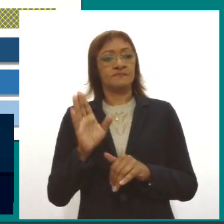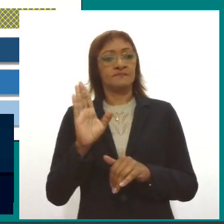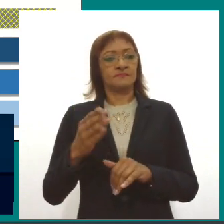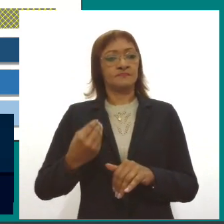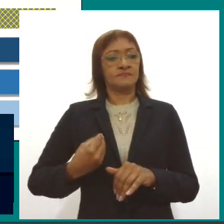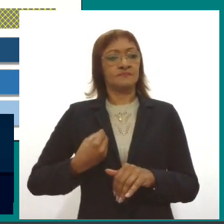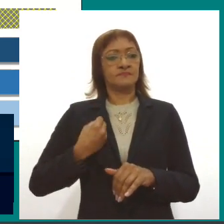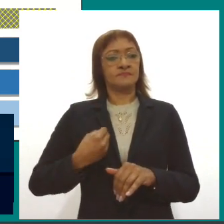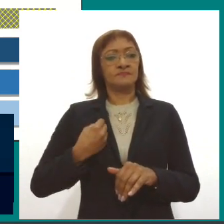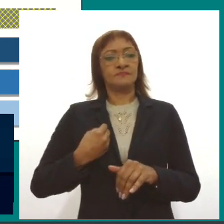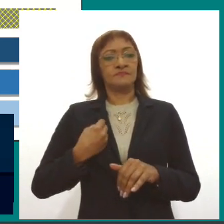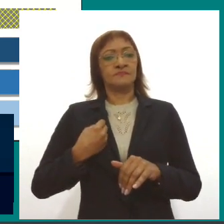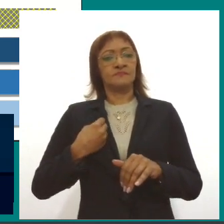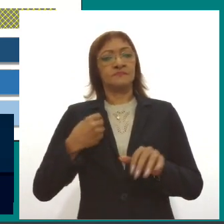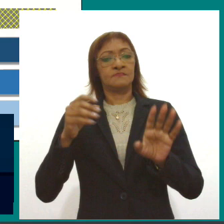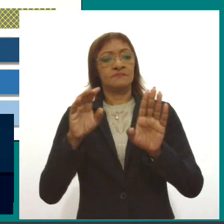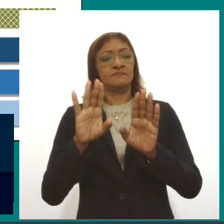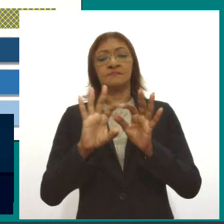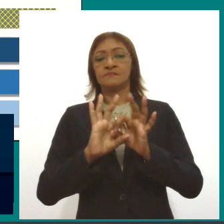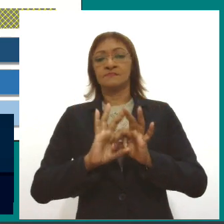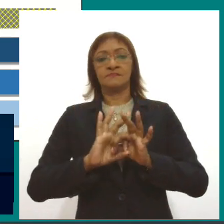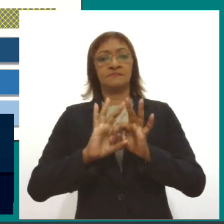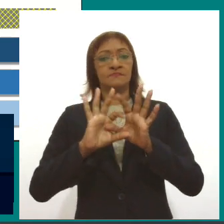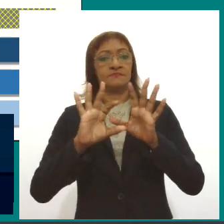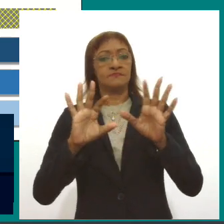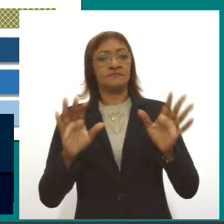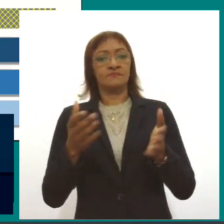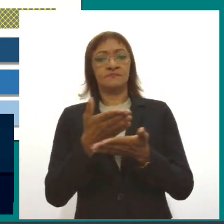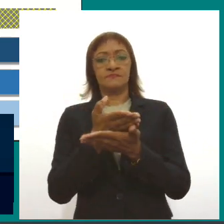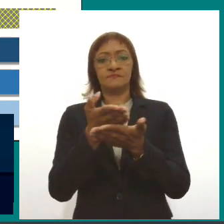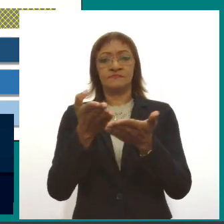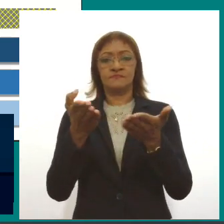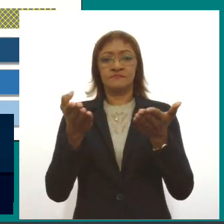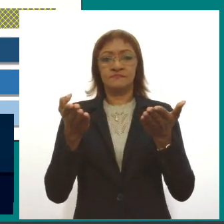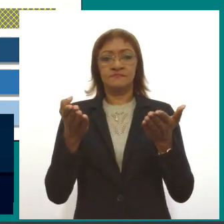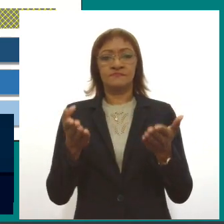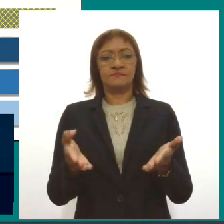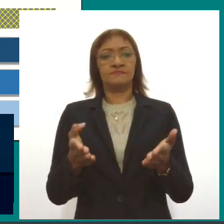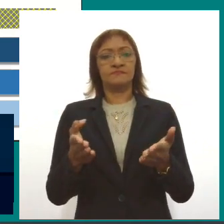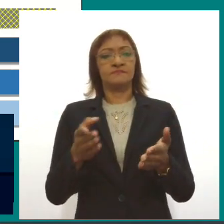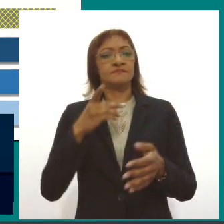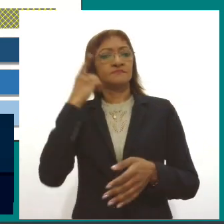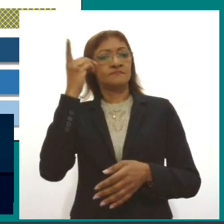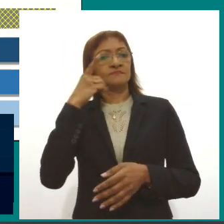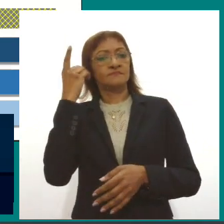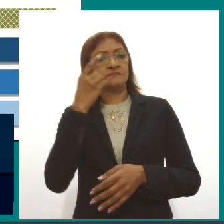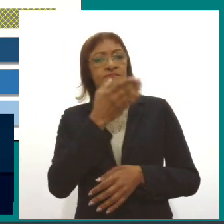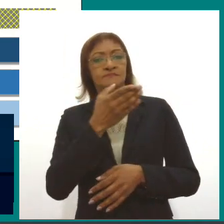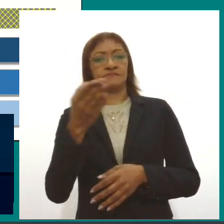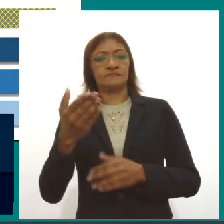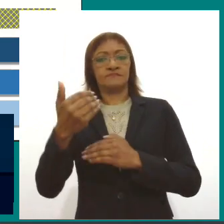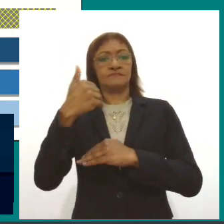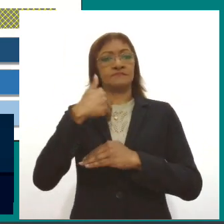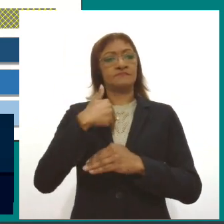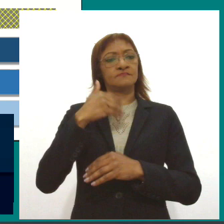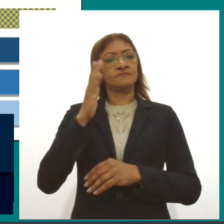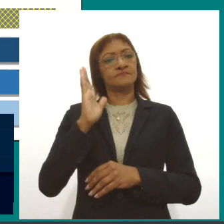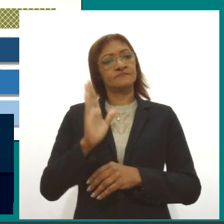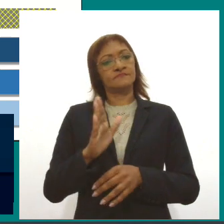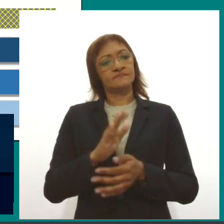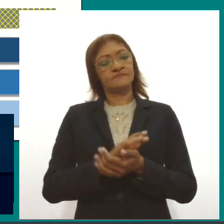as portas abertas, né, para atender aos senhores deputados, né? Muitos de vocês nos procuram para a